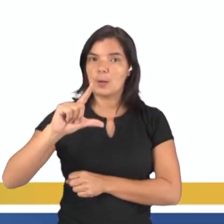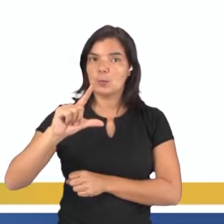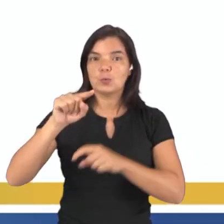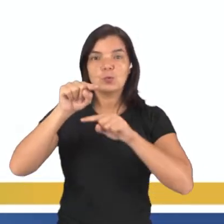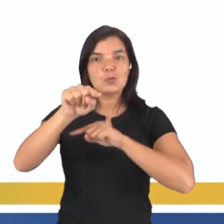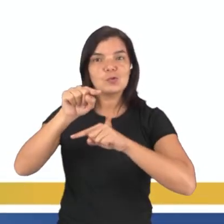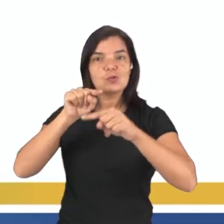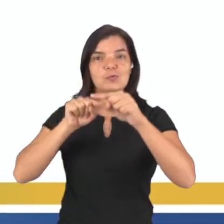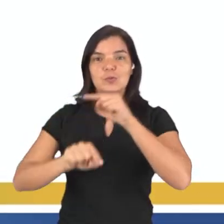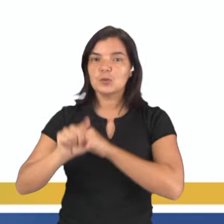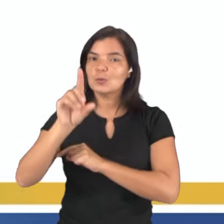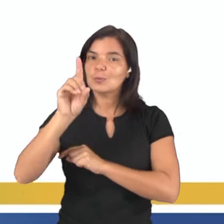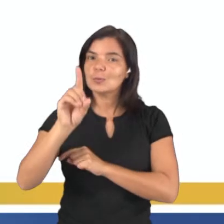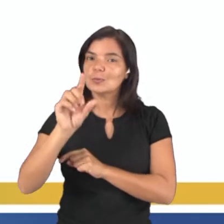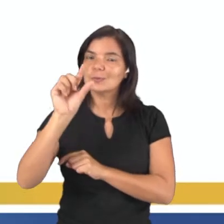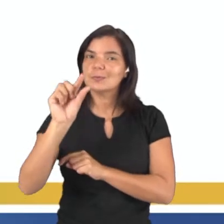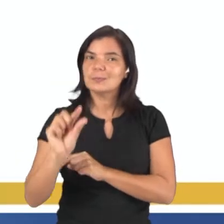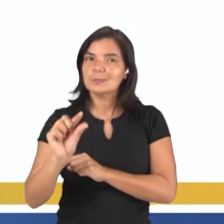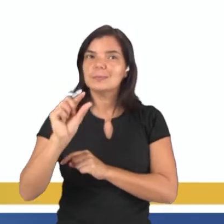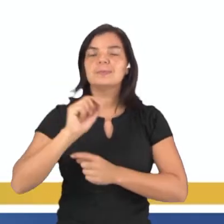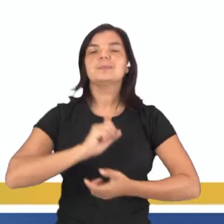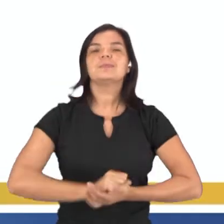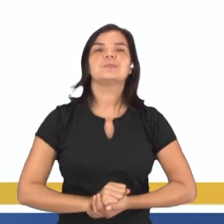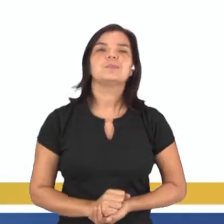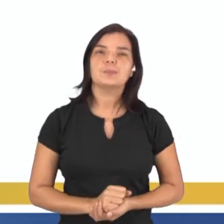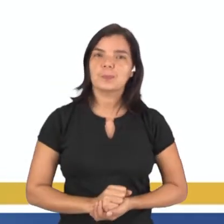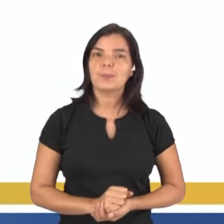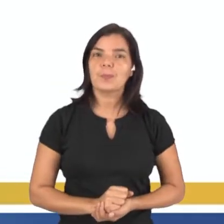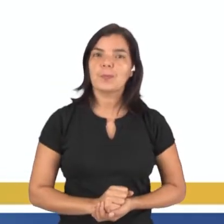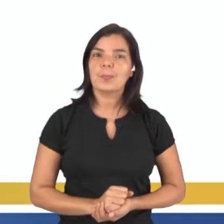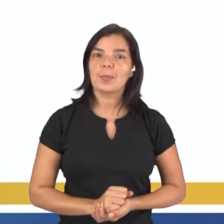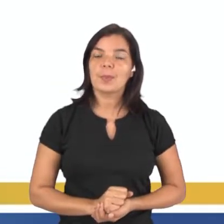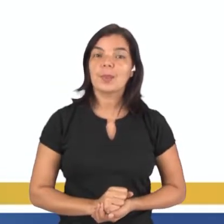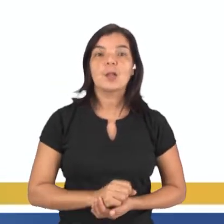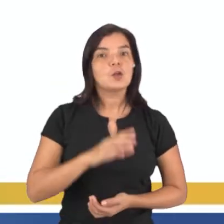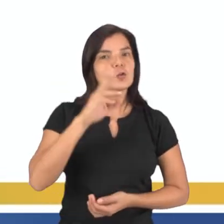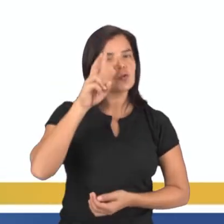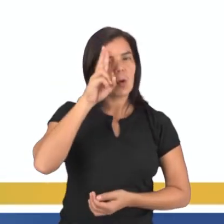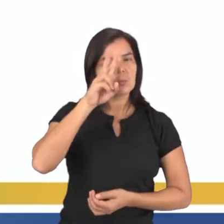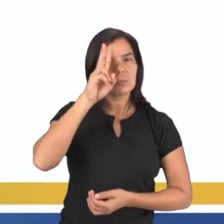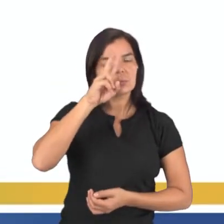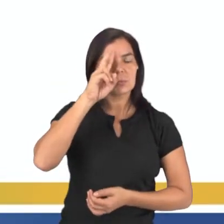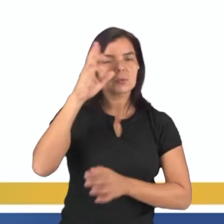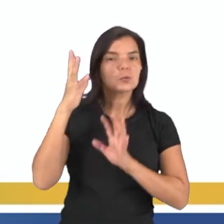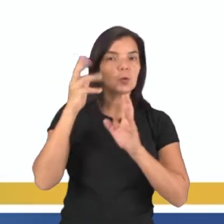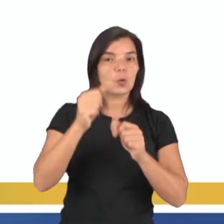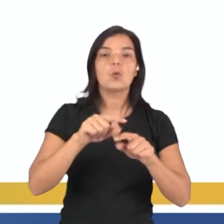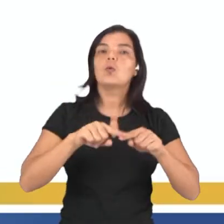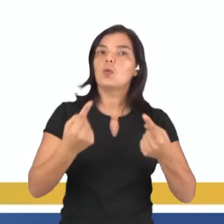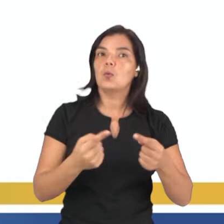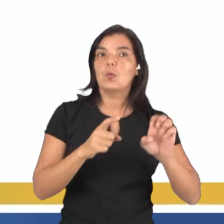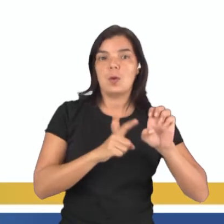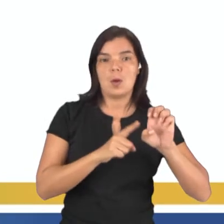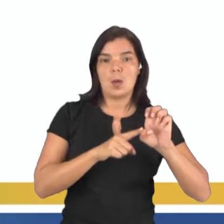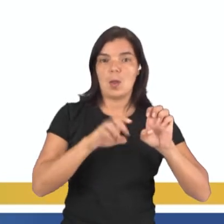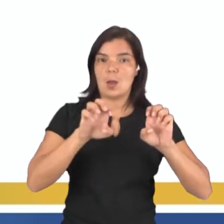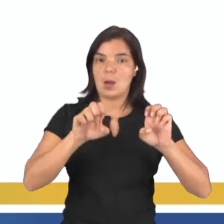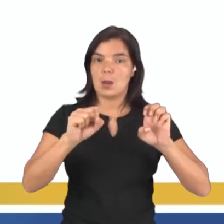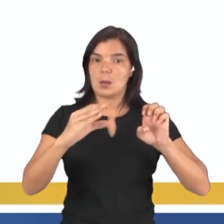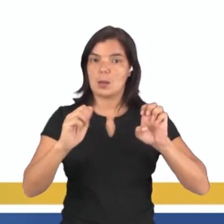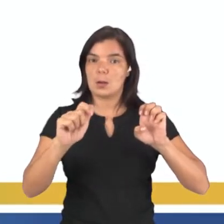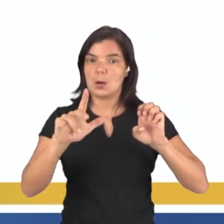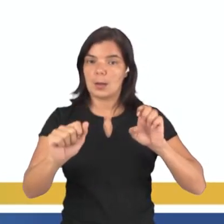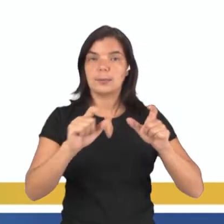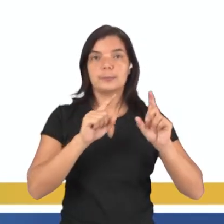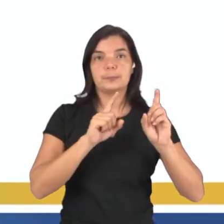D maiúsculo dividido por D minúsculo. Só para você relembrar, onde o E é igual